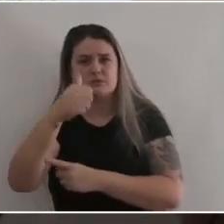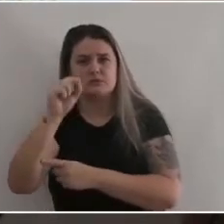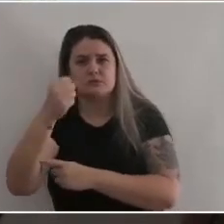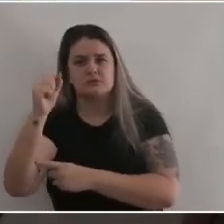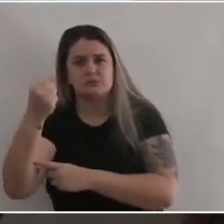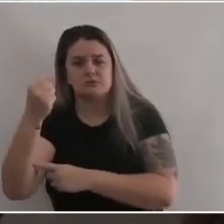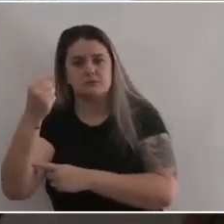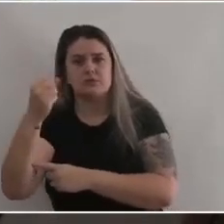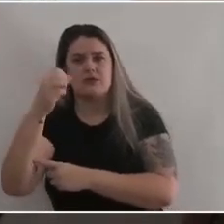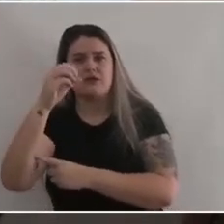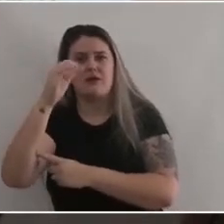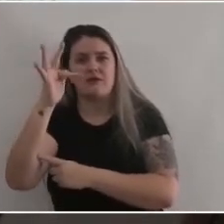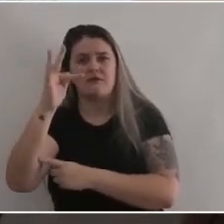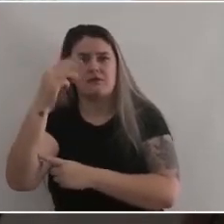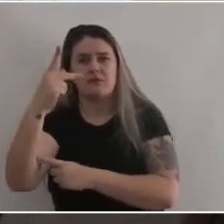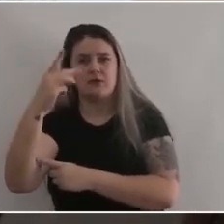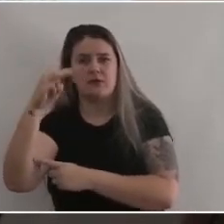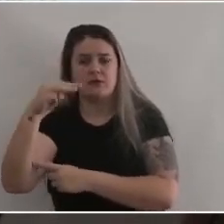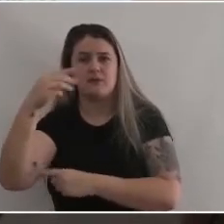31.188.000 de FPM,